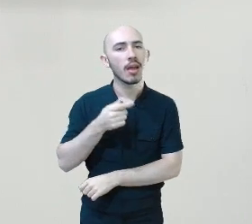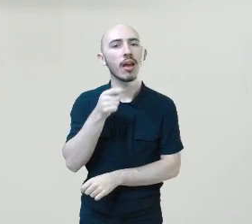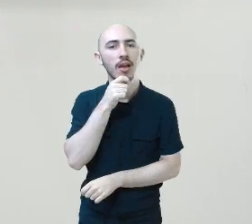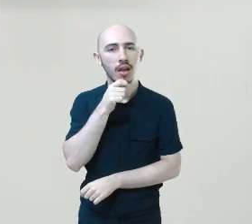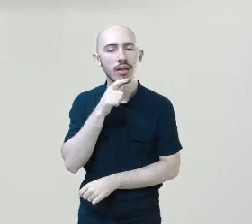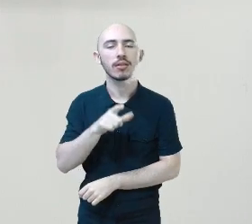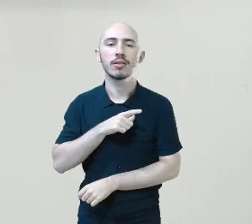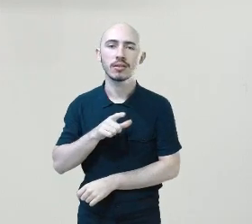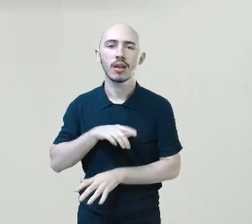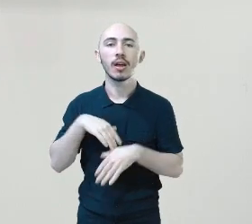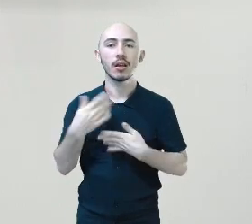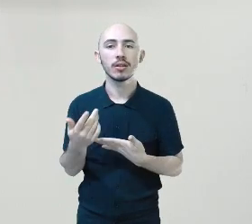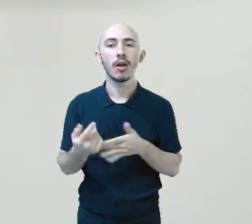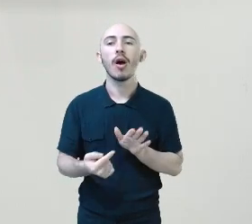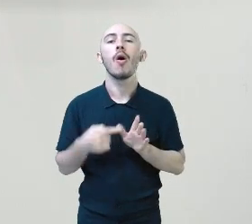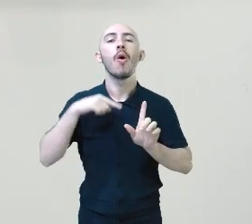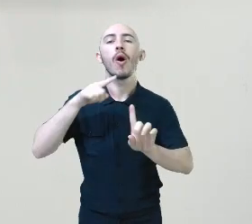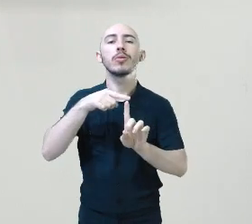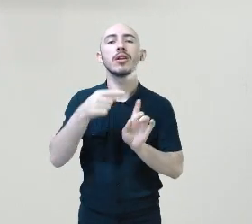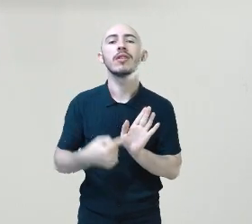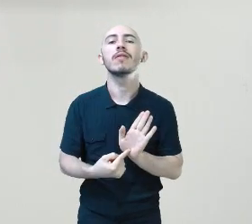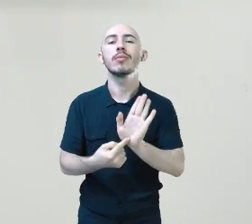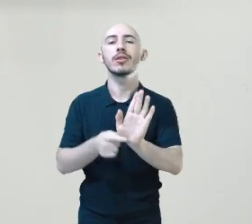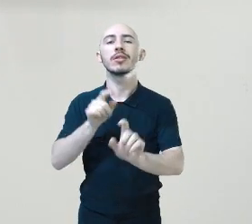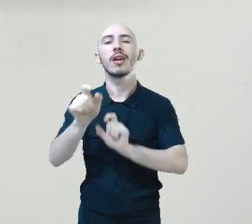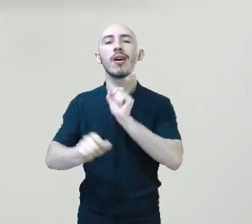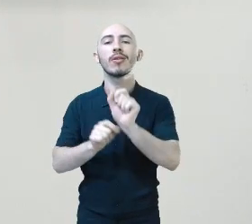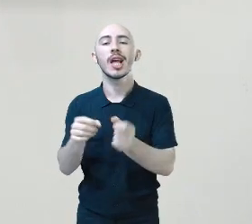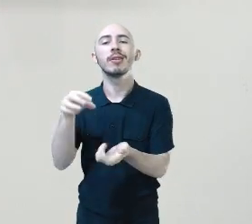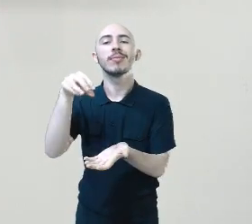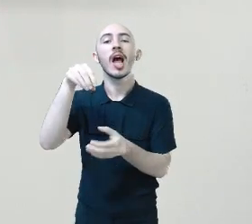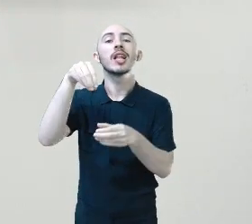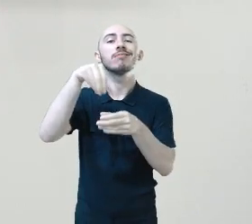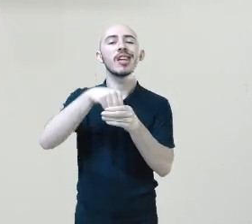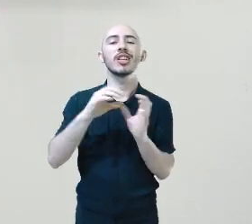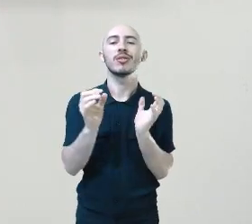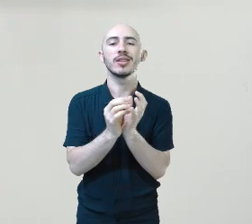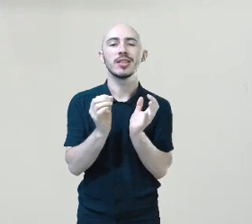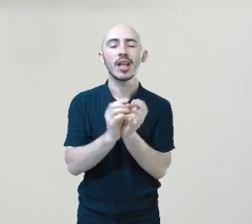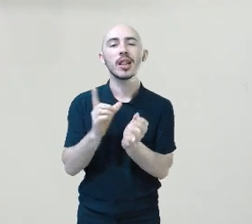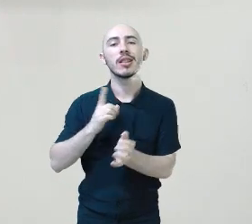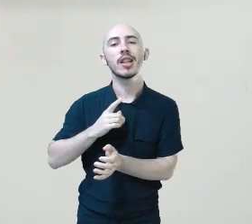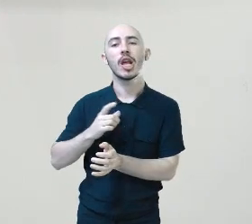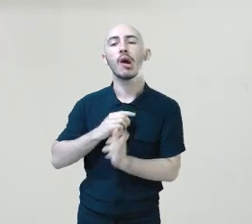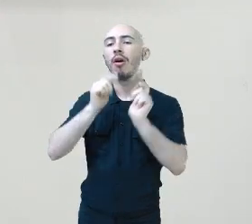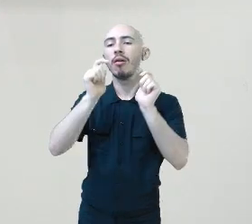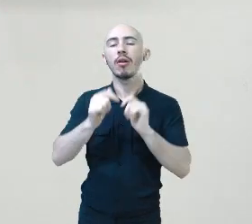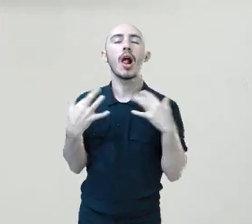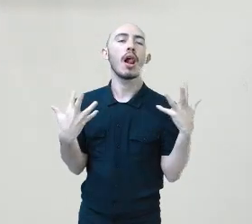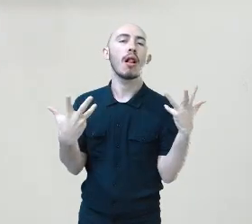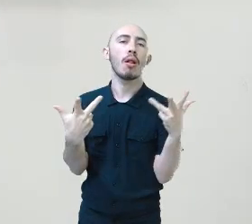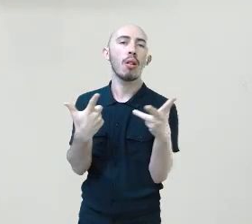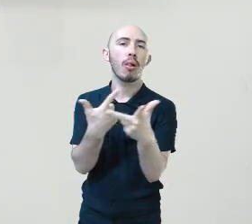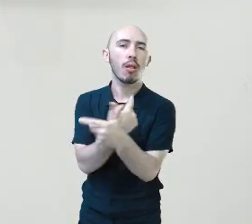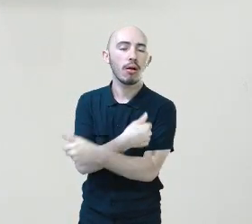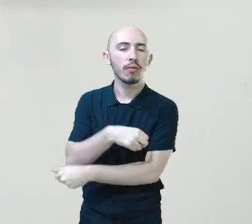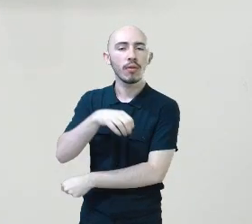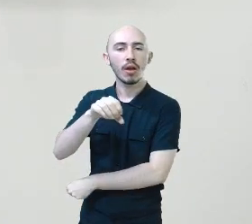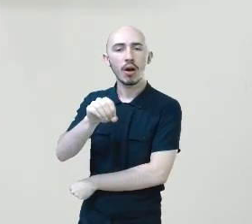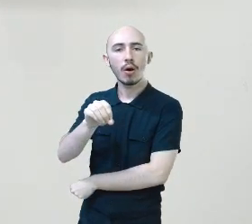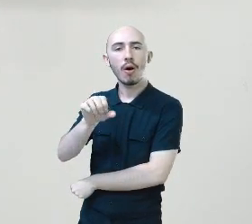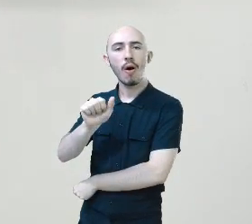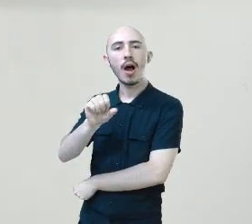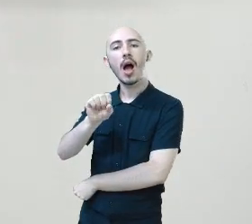cidade poderia existir um oásis. E aí, por isso a presença da água, das fontes.